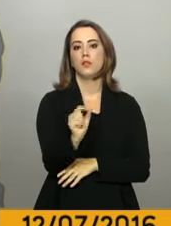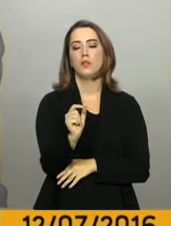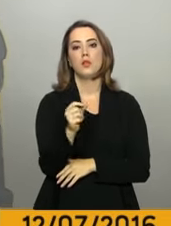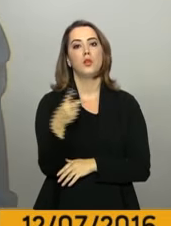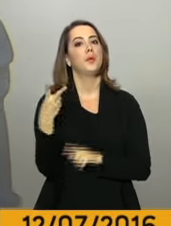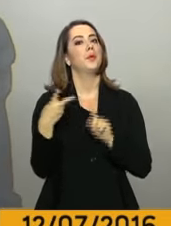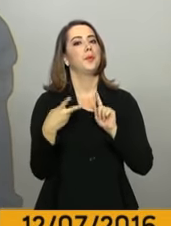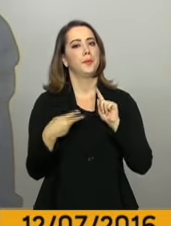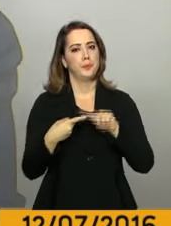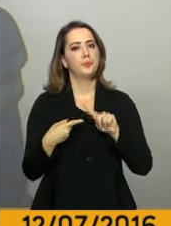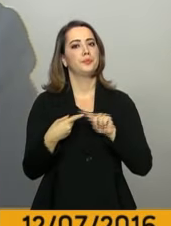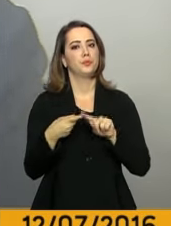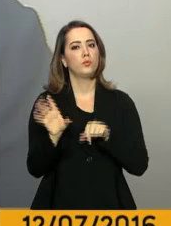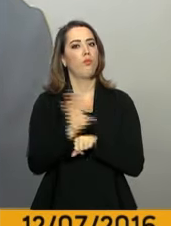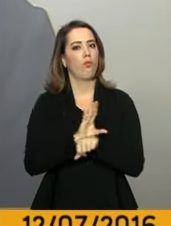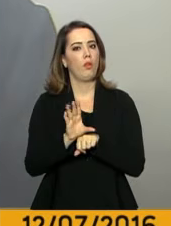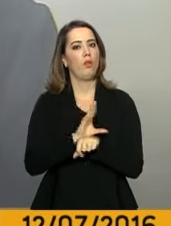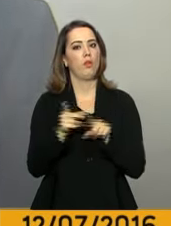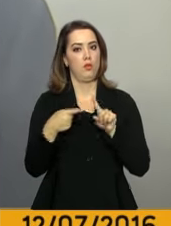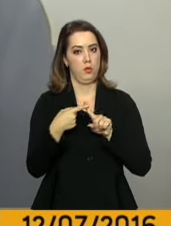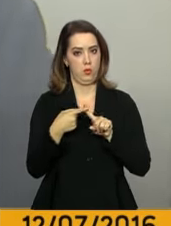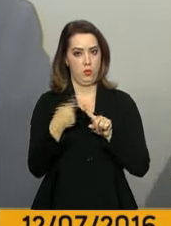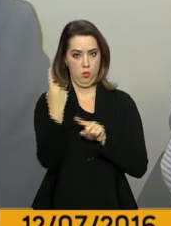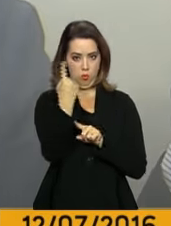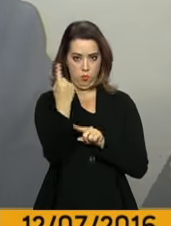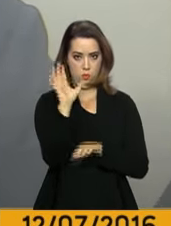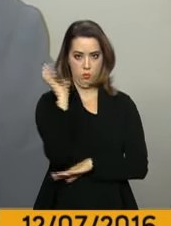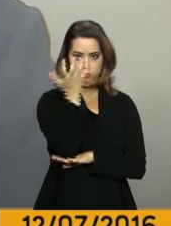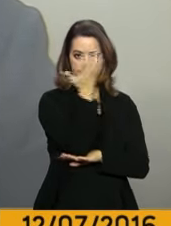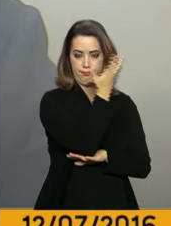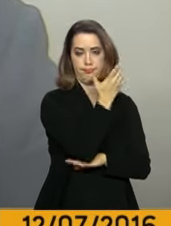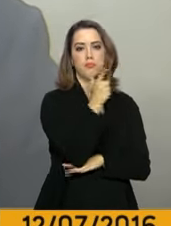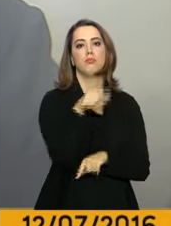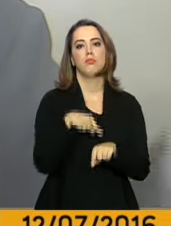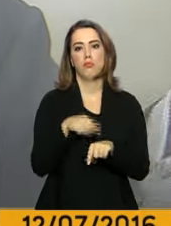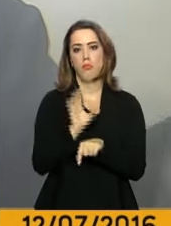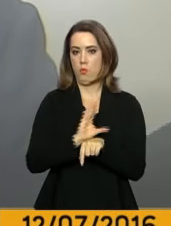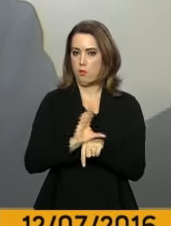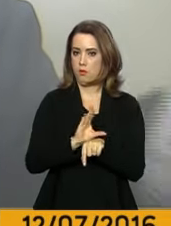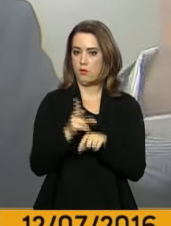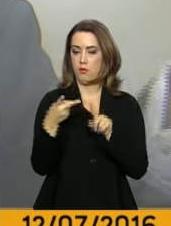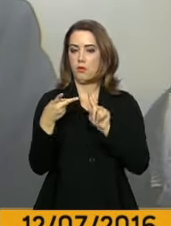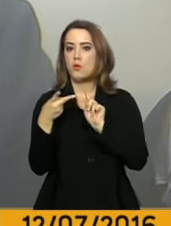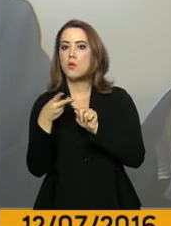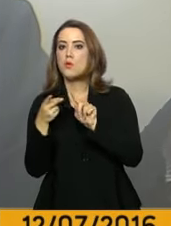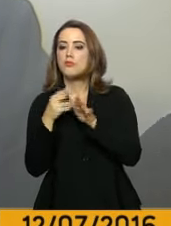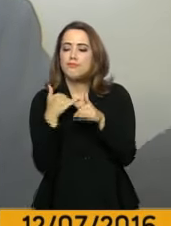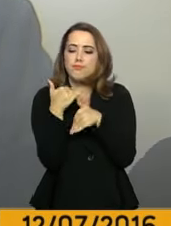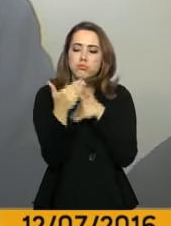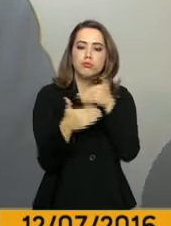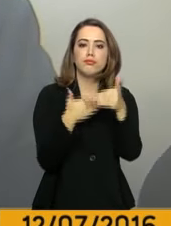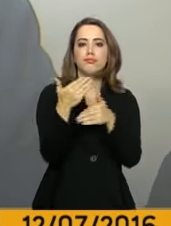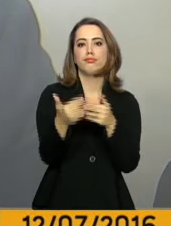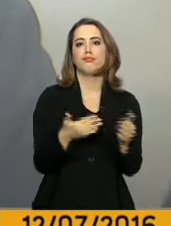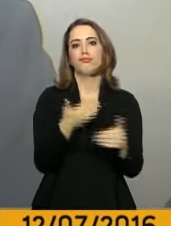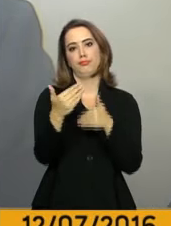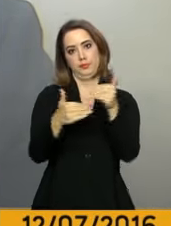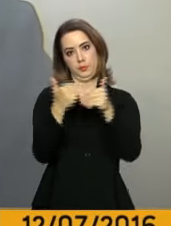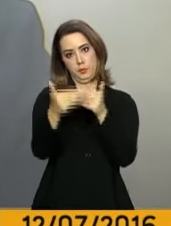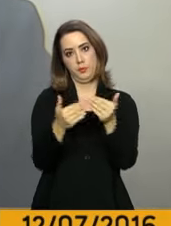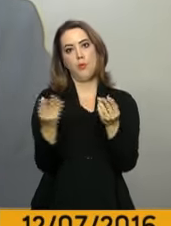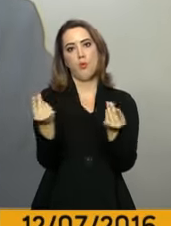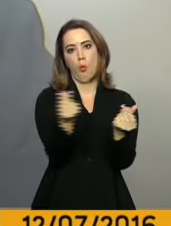dois valores constitucionais de um lado o meio ambiente é um valor constitucional de outro lado a prosperidade da agricultura do